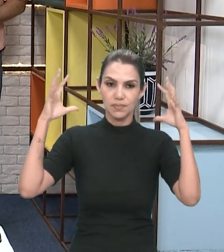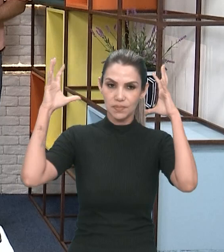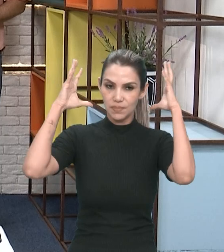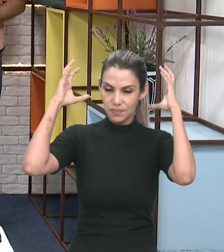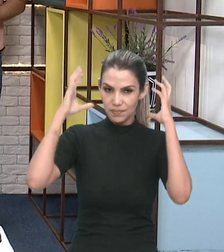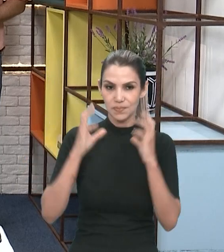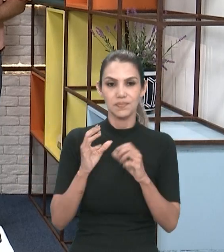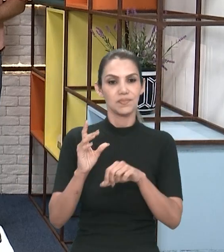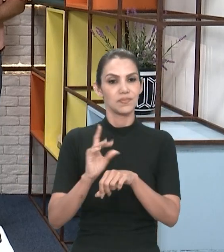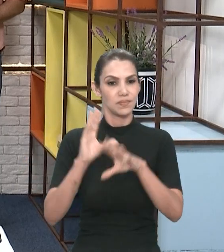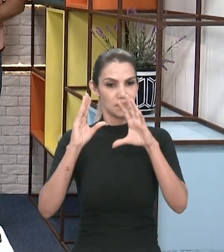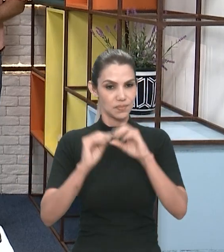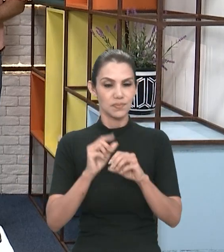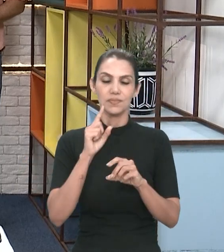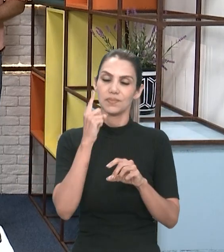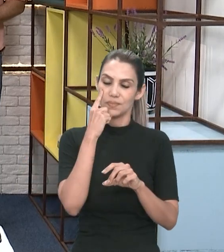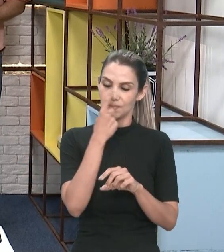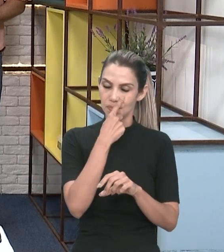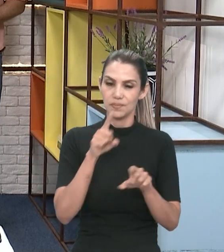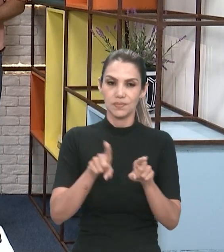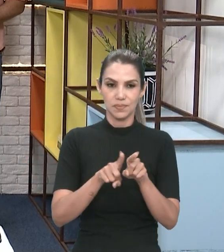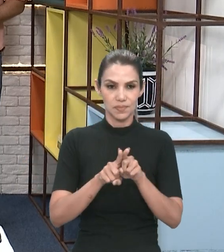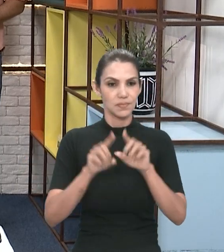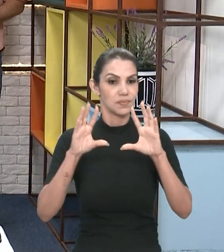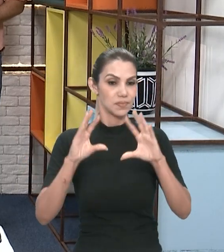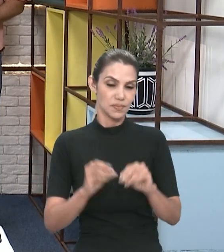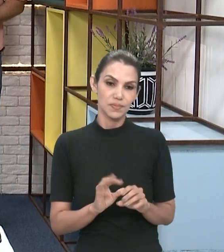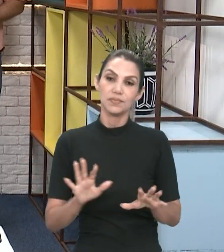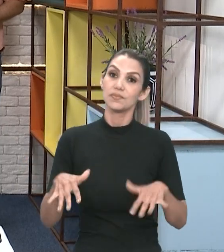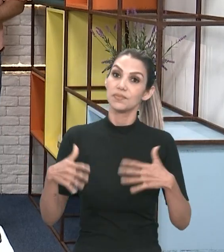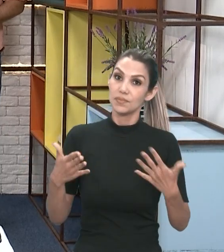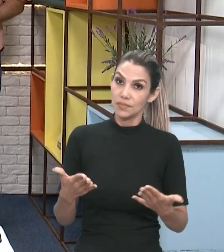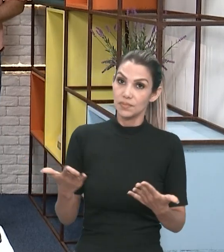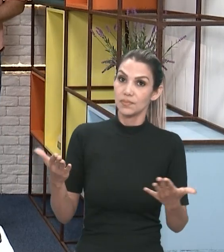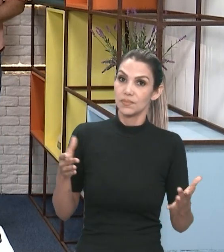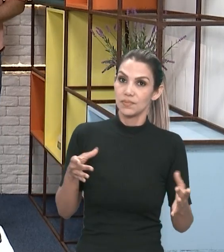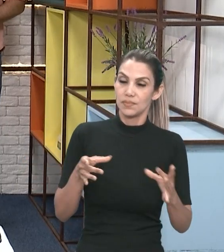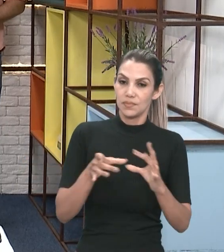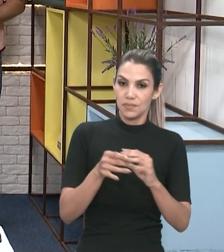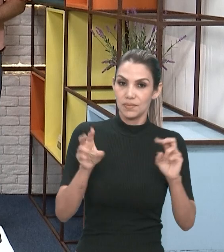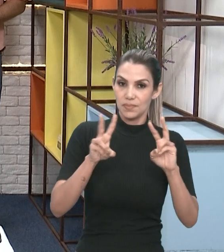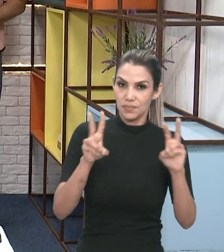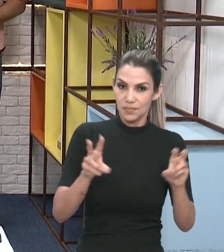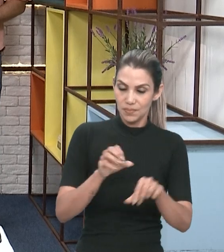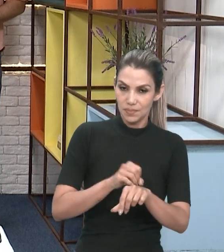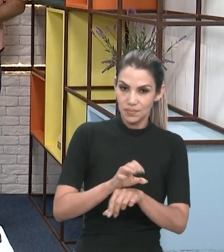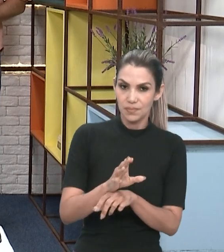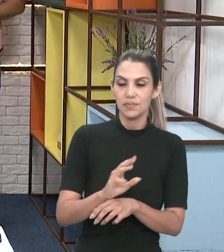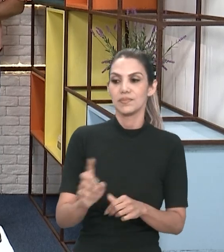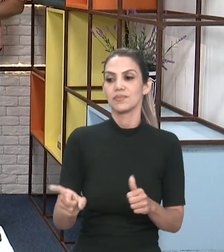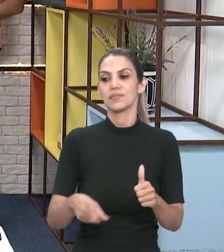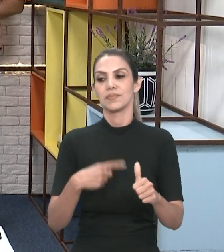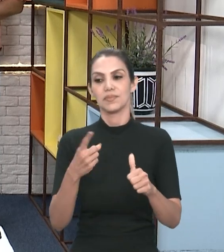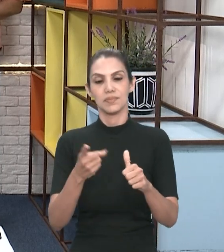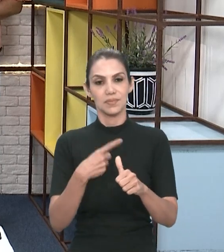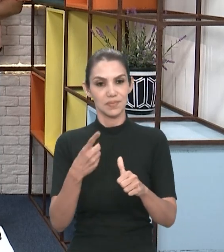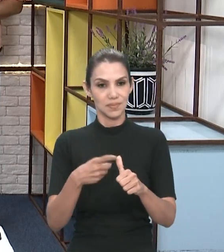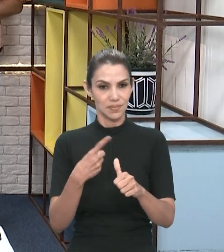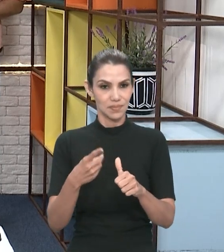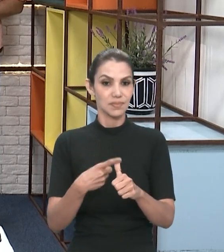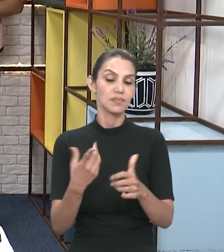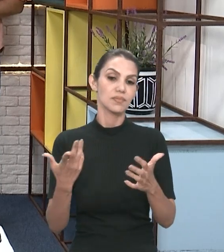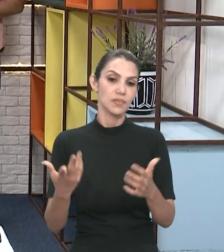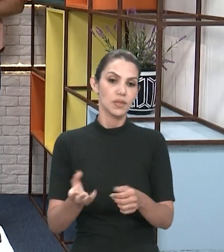e olhos também escuros. Bom, para começar, vamos falar então sobre o curso de combate ao